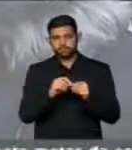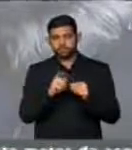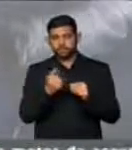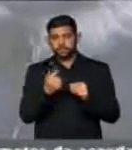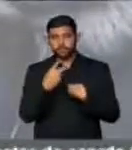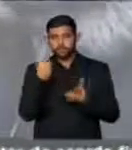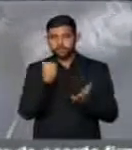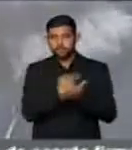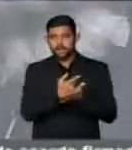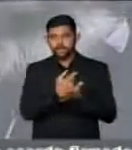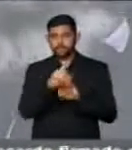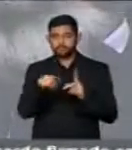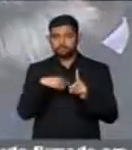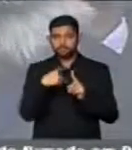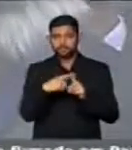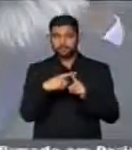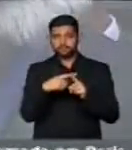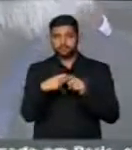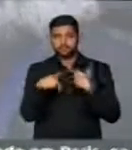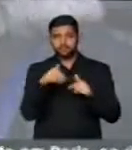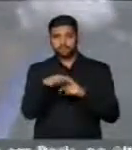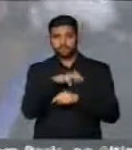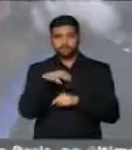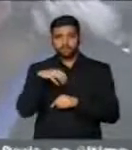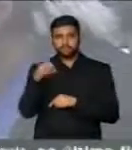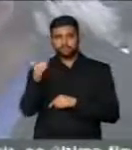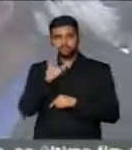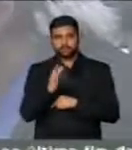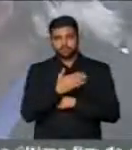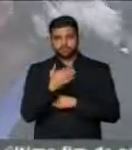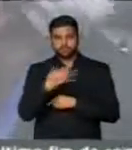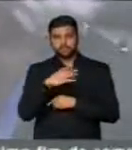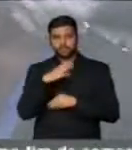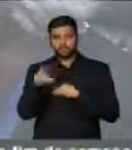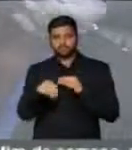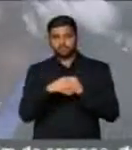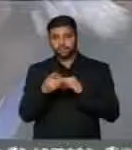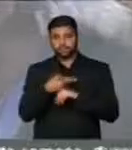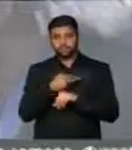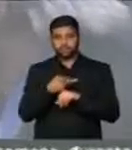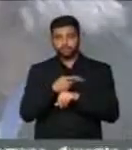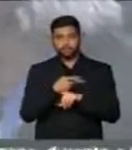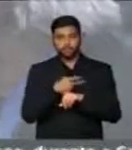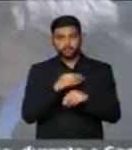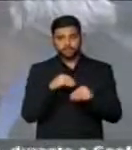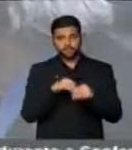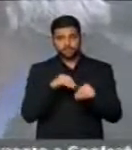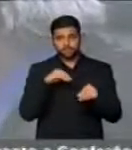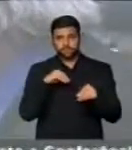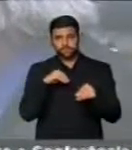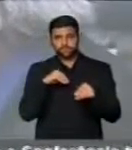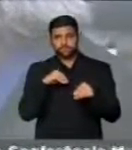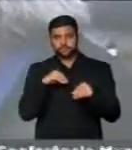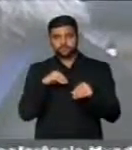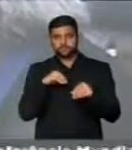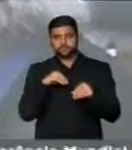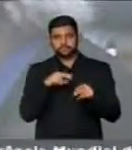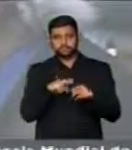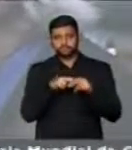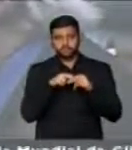carga sobre mais uma atividade no nosso país. A emenda busca retirar,